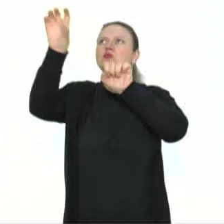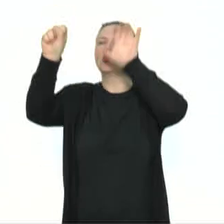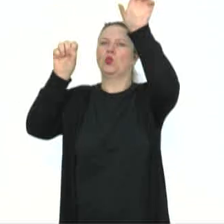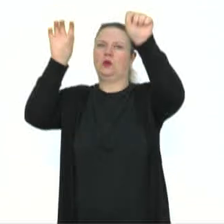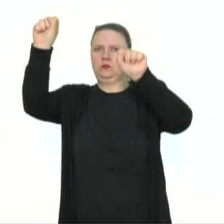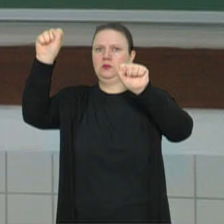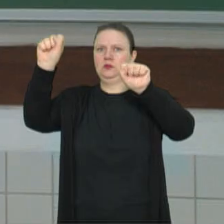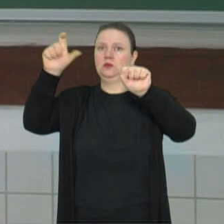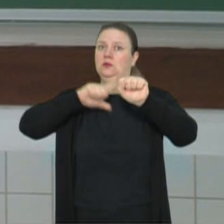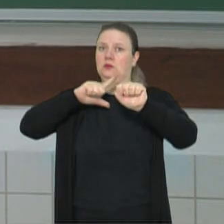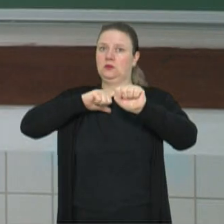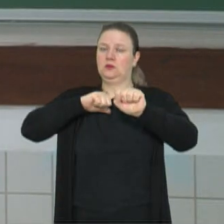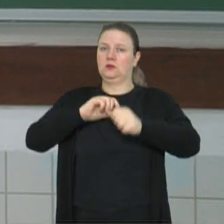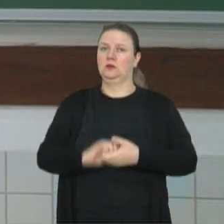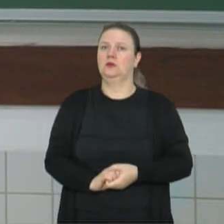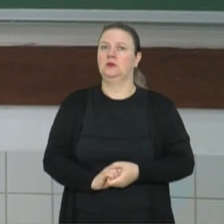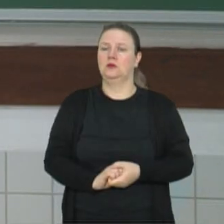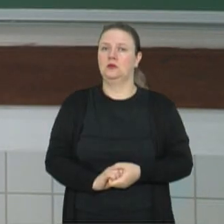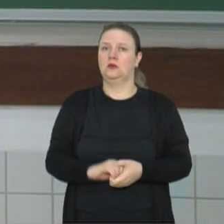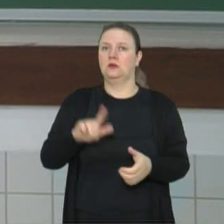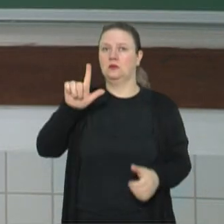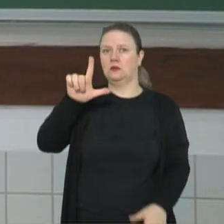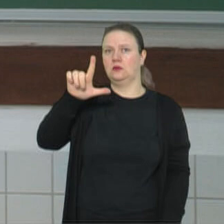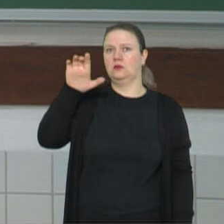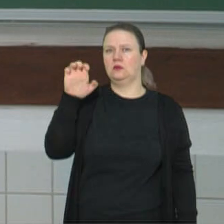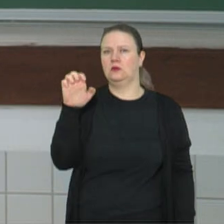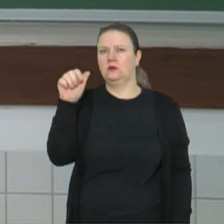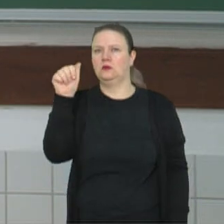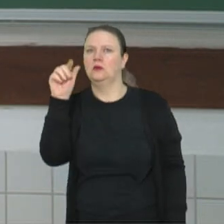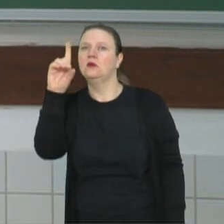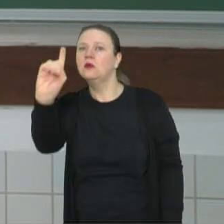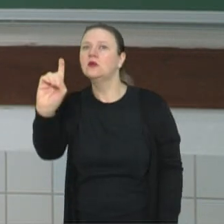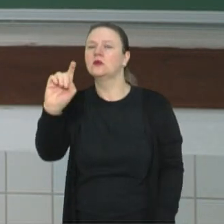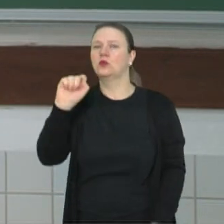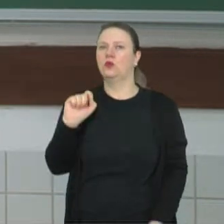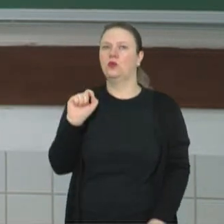oferecem. Então essa daí é a modalidade LED dentro das